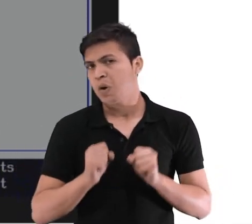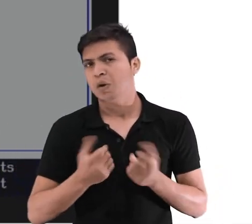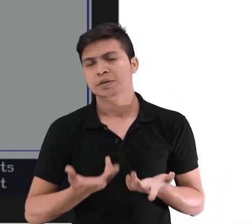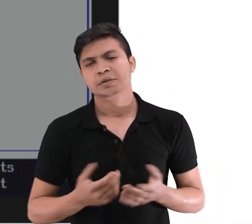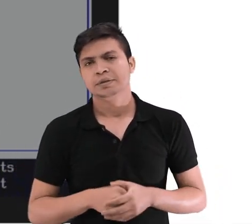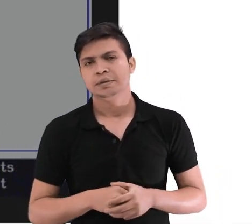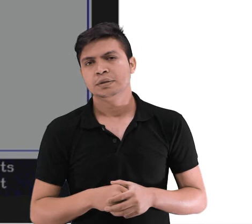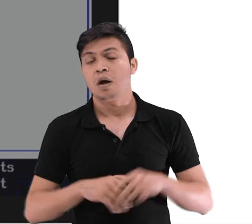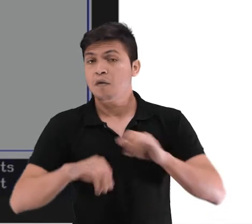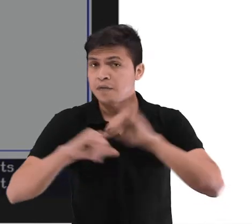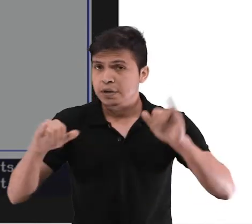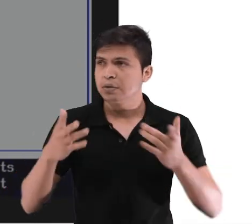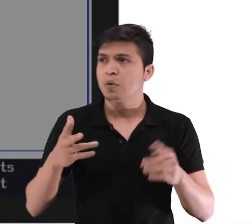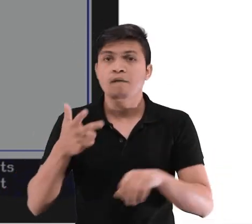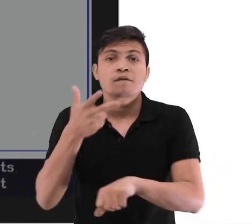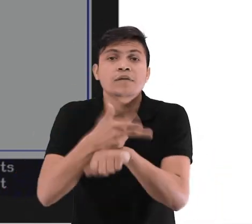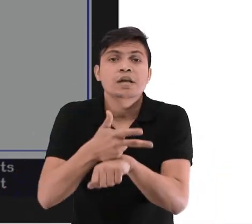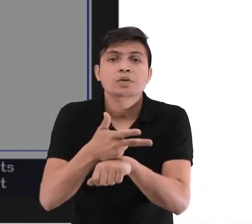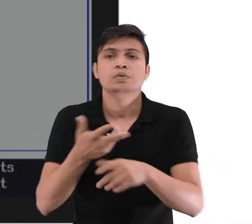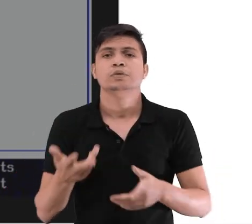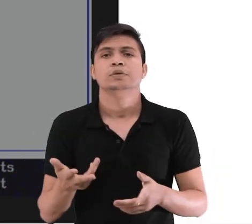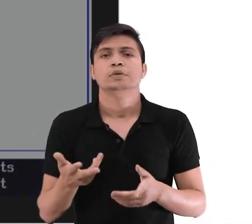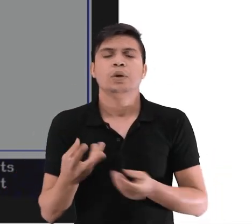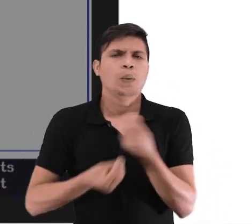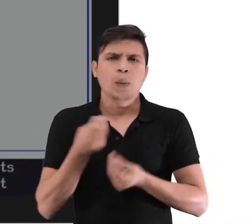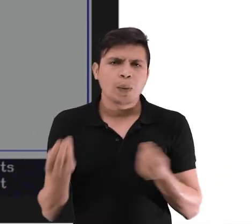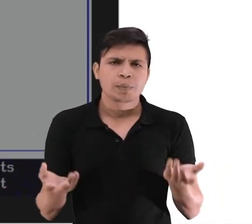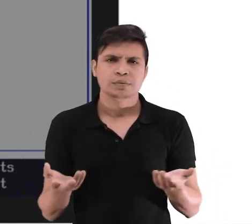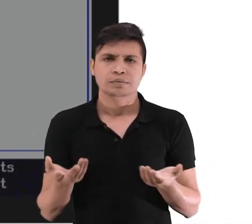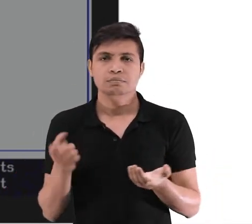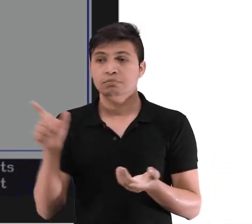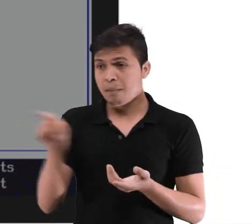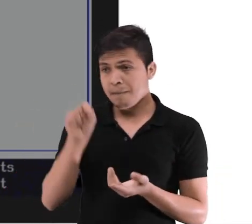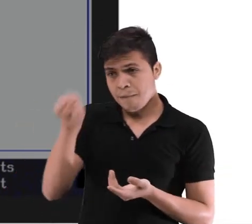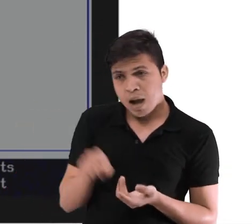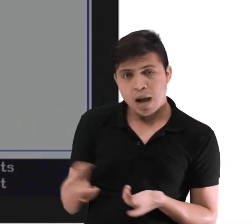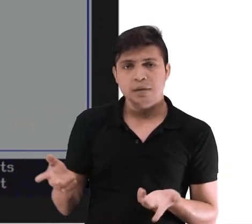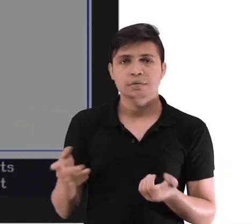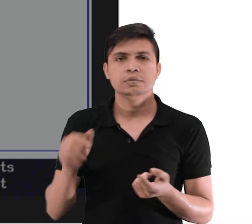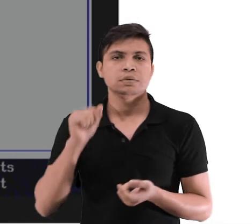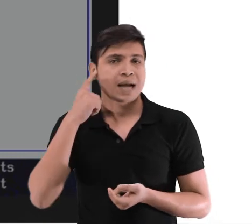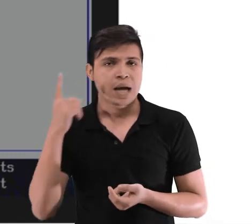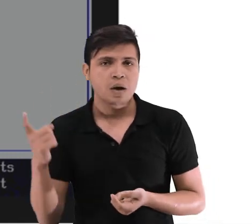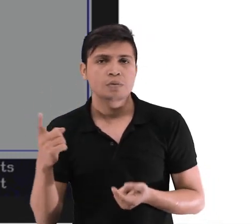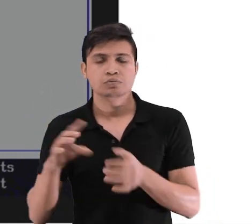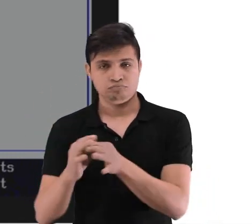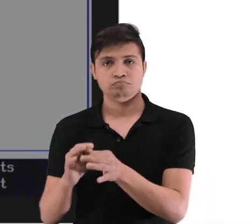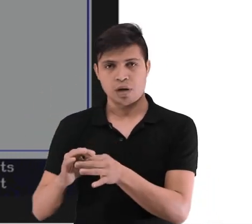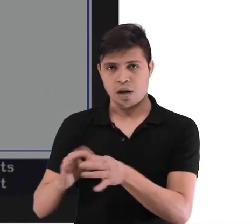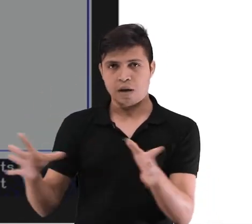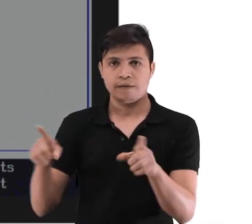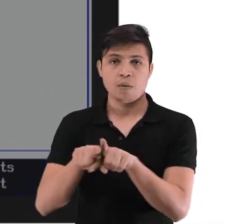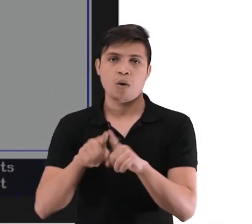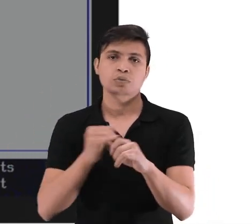tá dizendo a opção de vídeo, como é a opção que está marcada, a de áudio também, que está habilitada, igual a de